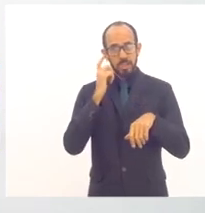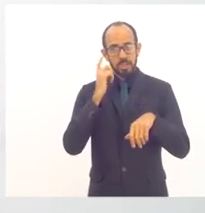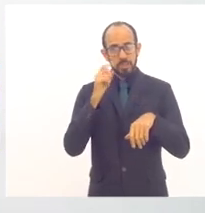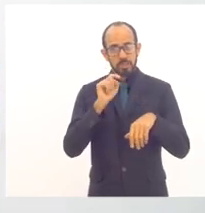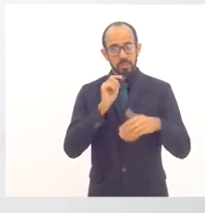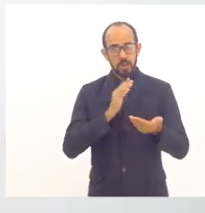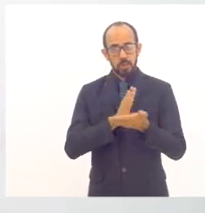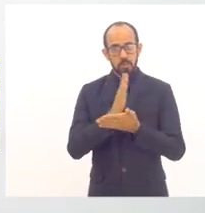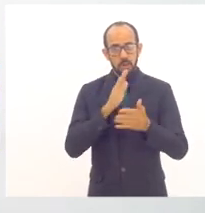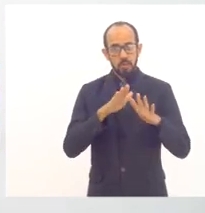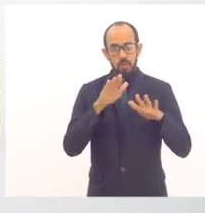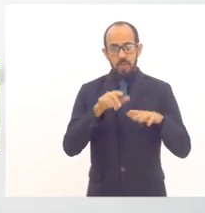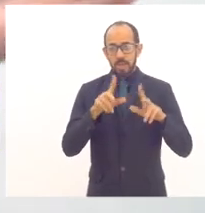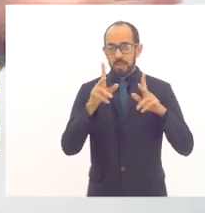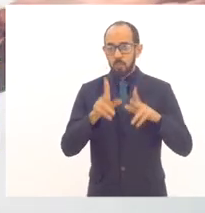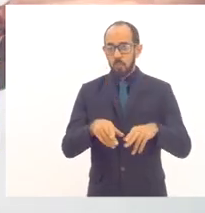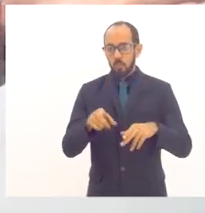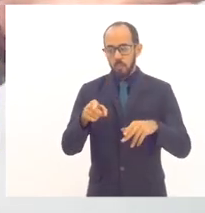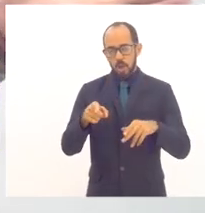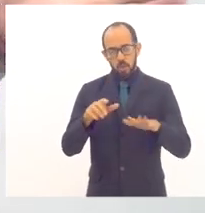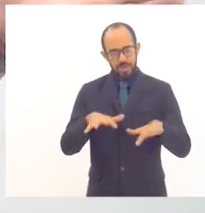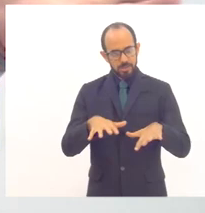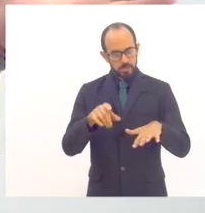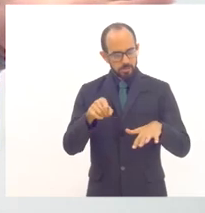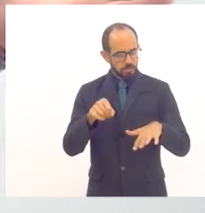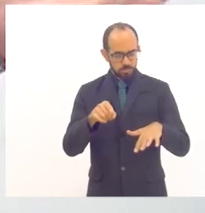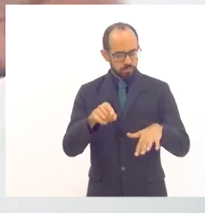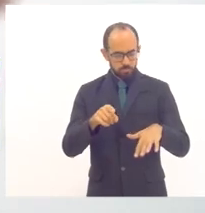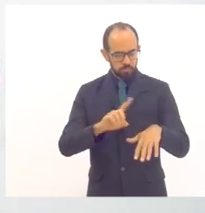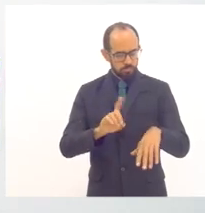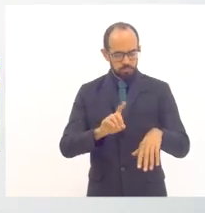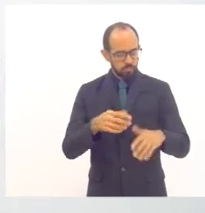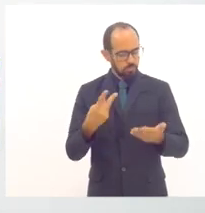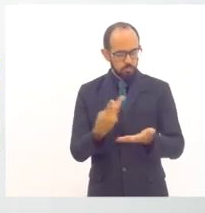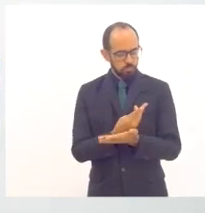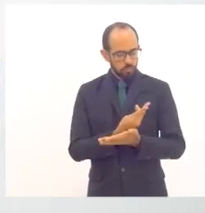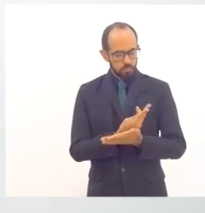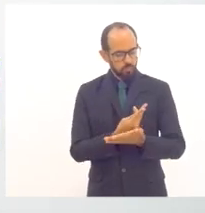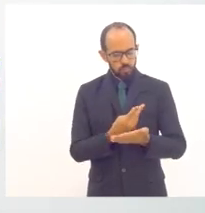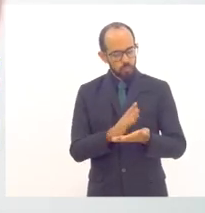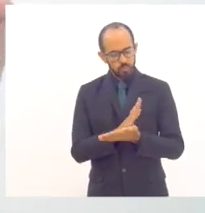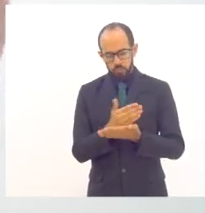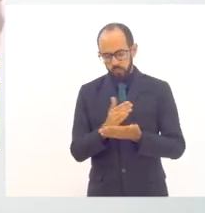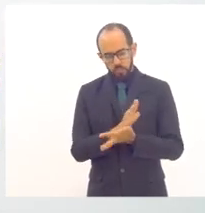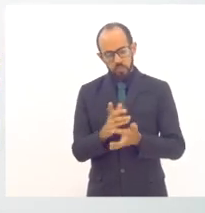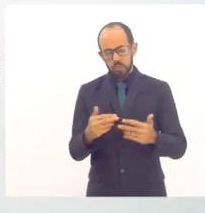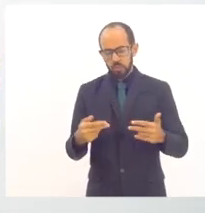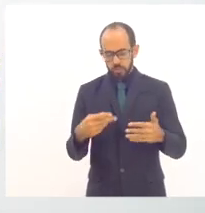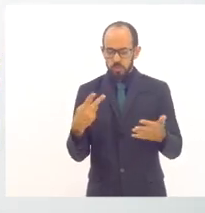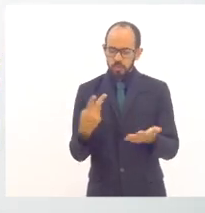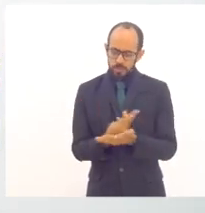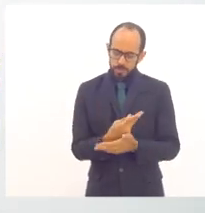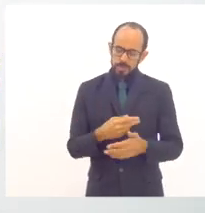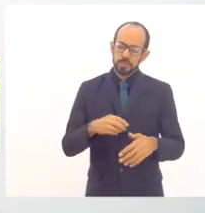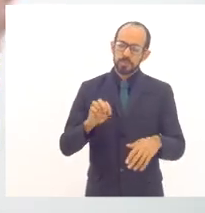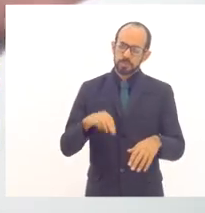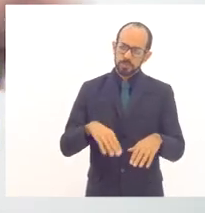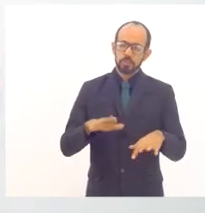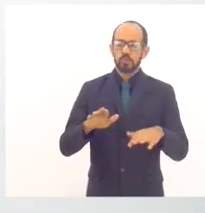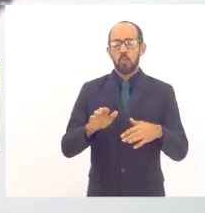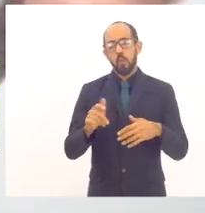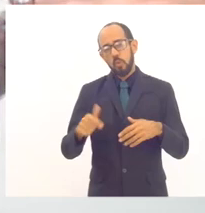aprovado exatamente dessa maneira. Algumas coisas vão ser, outras não vão ser, outras vão